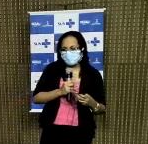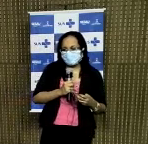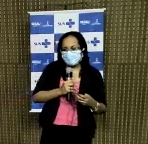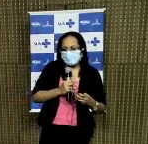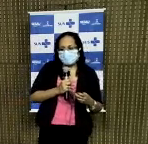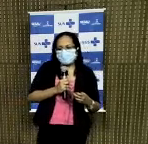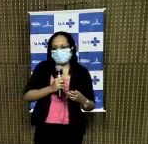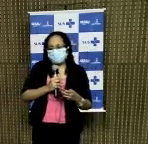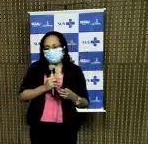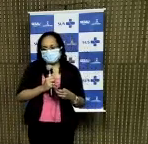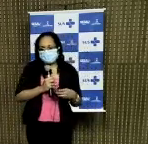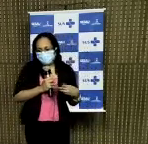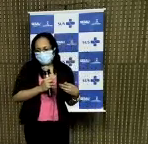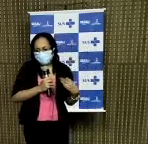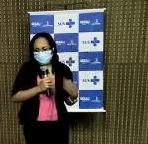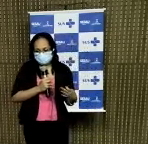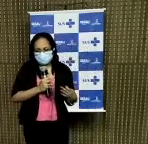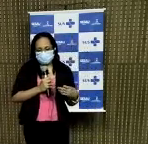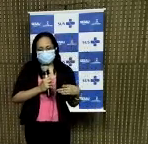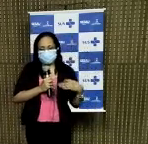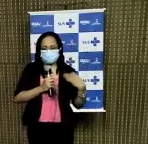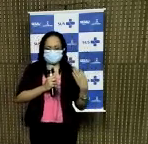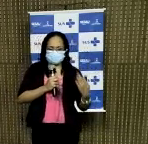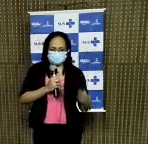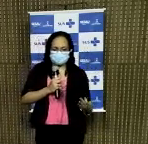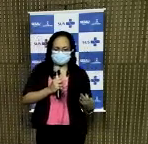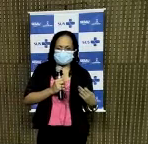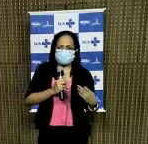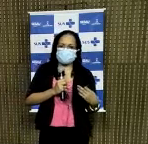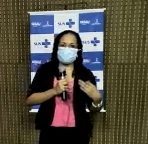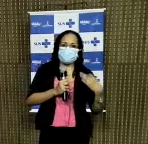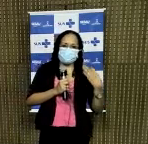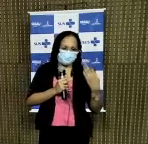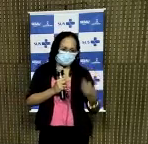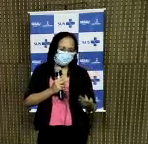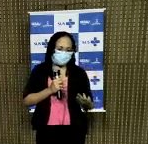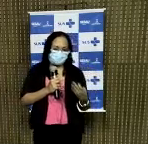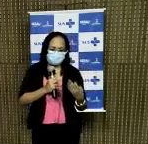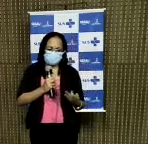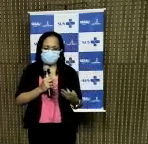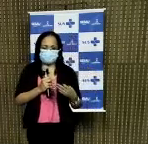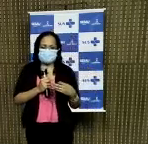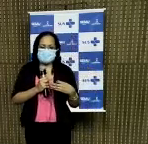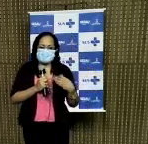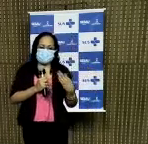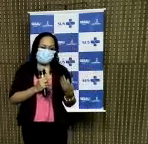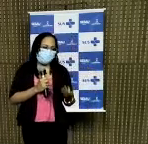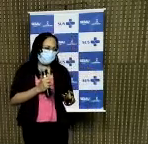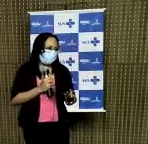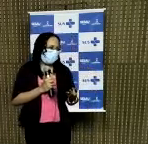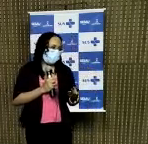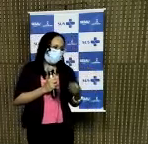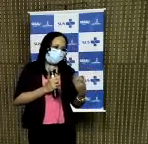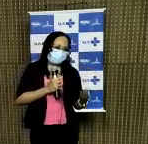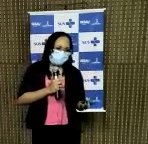outubro. Para que a gente consiga fazer esse acompanhamento, né, fazer essa busca, nós